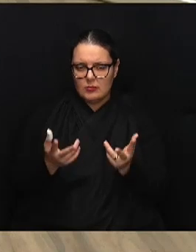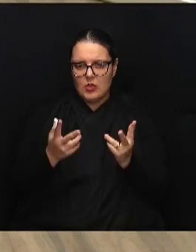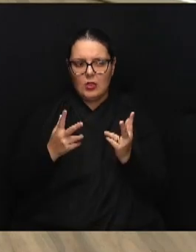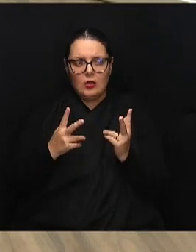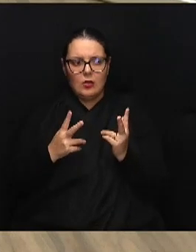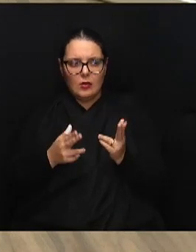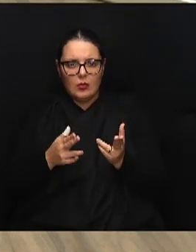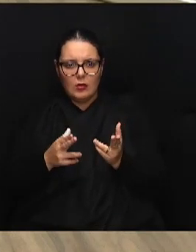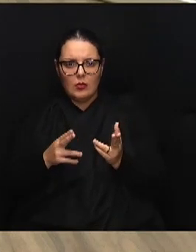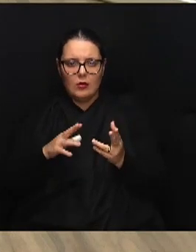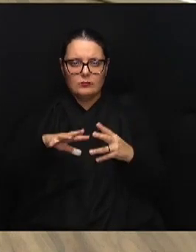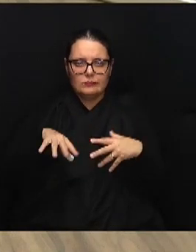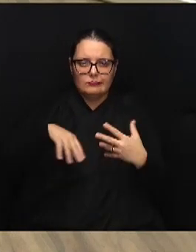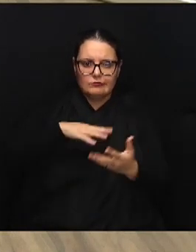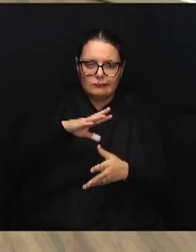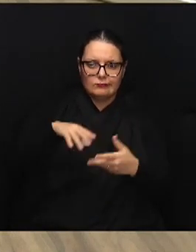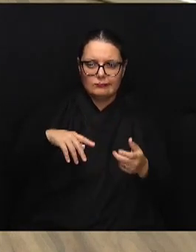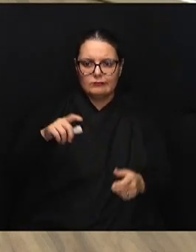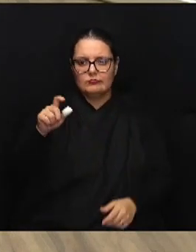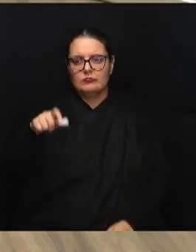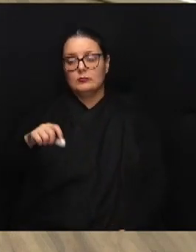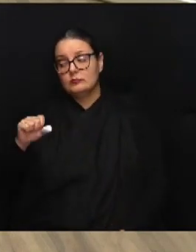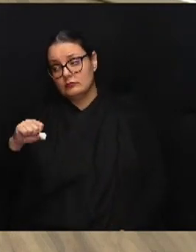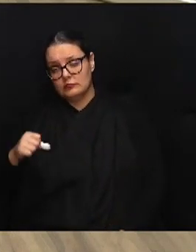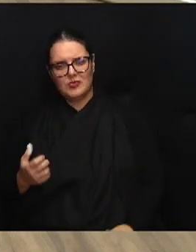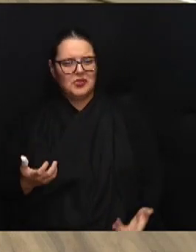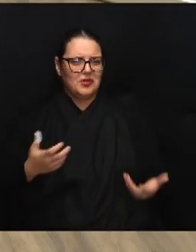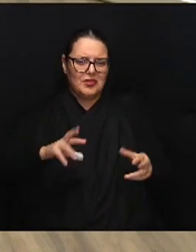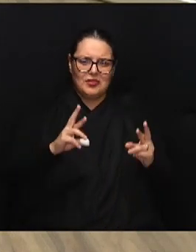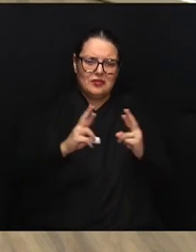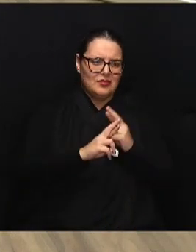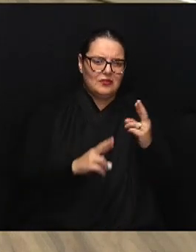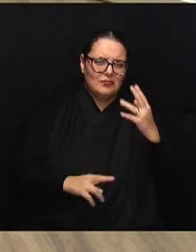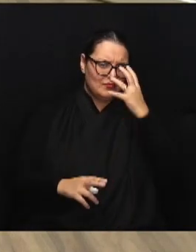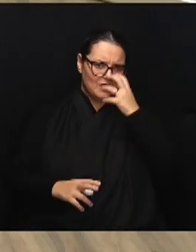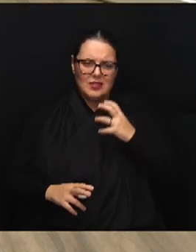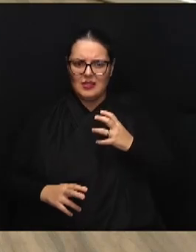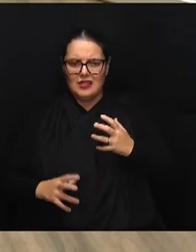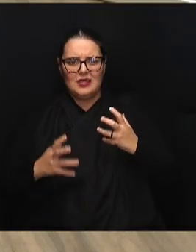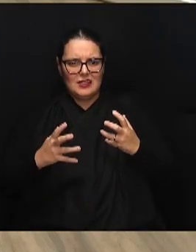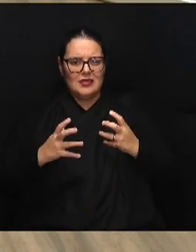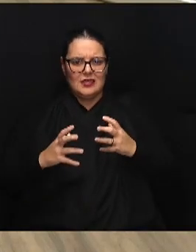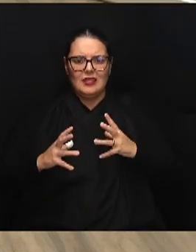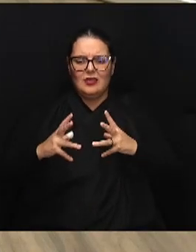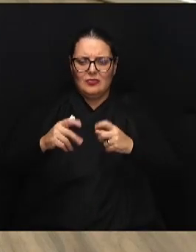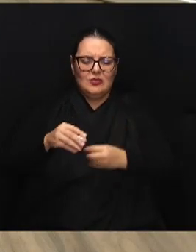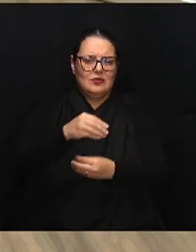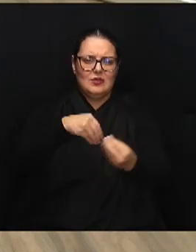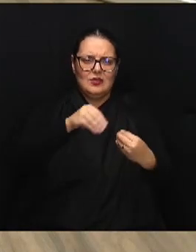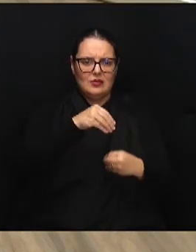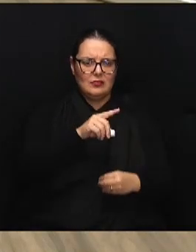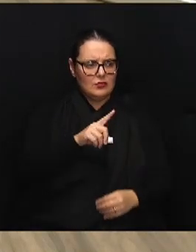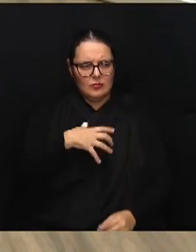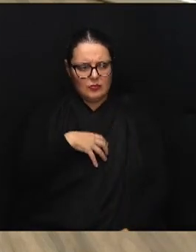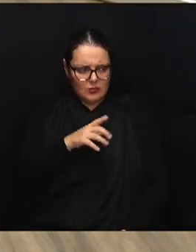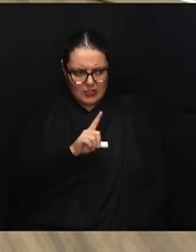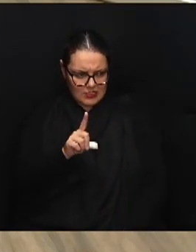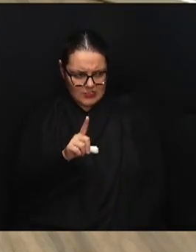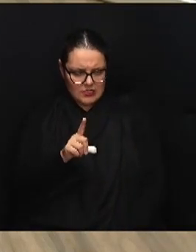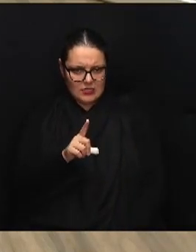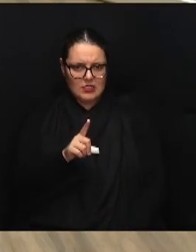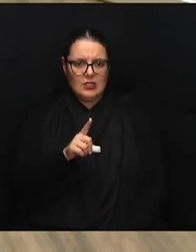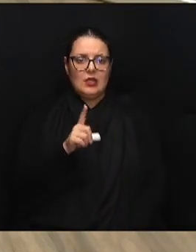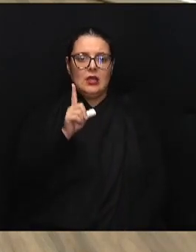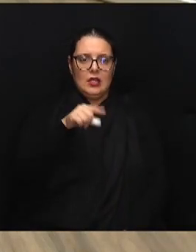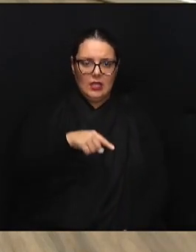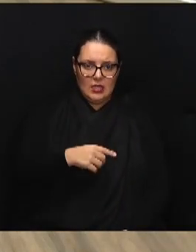aquela bagunça, é uma pessoa que ela não quer um relacionamento sério, ela quer ficar com todo mundo? Não é bem assim, né? Ela está,